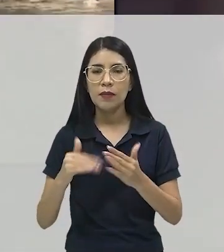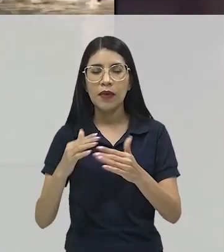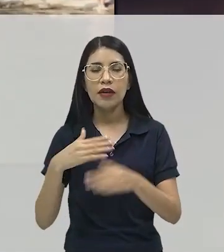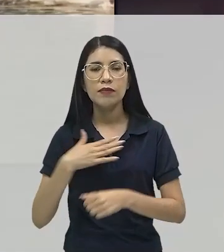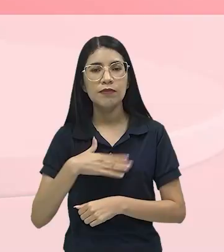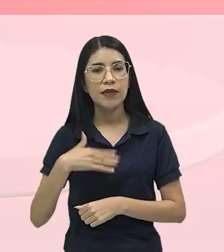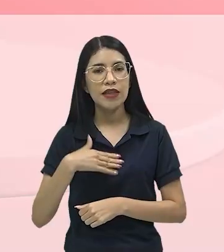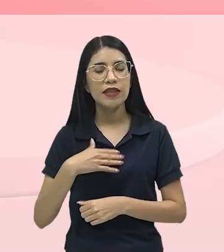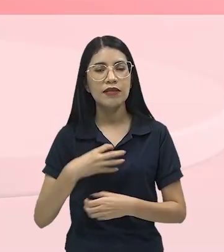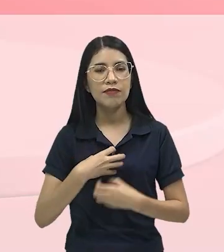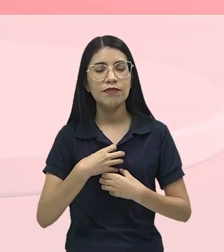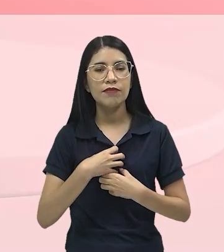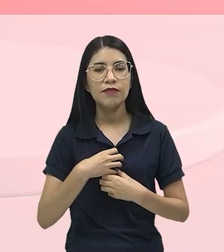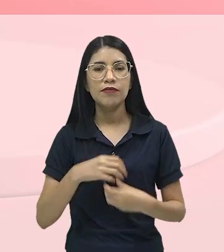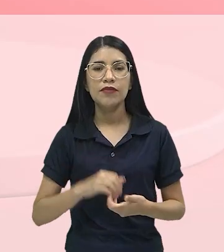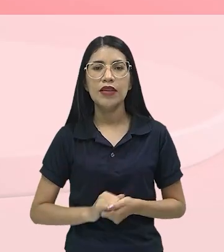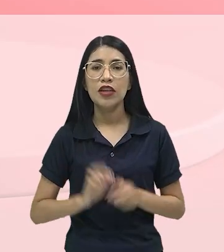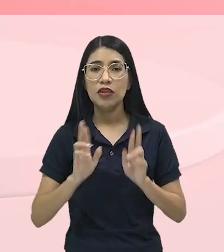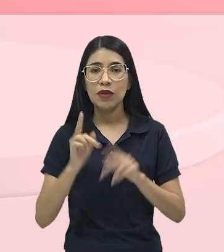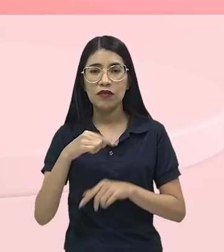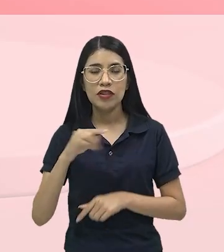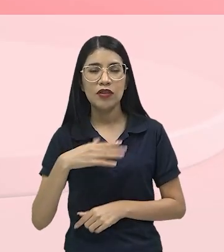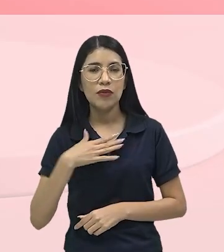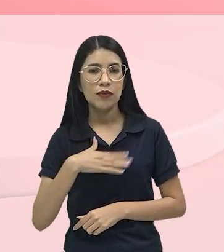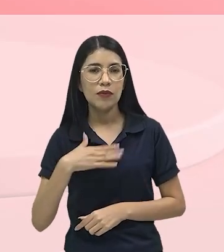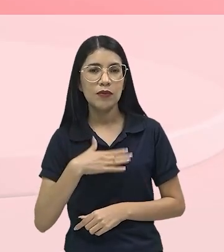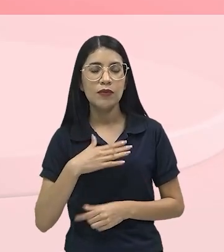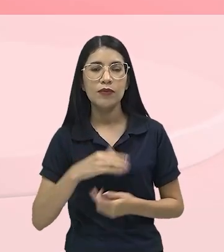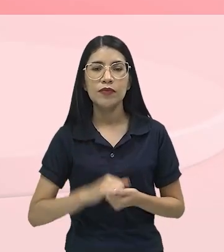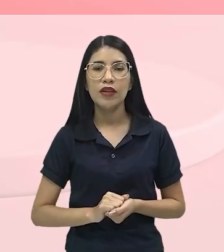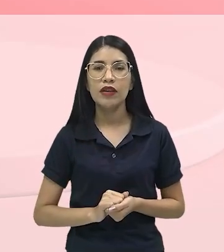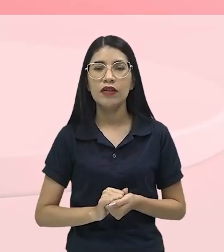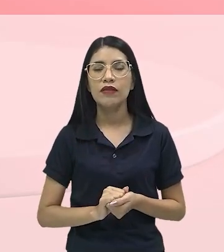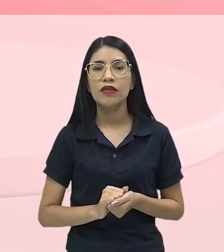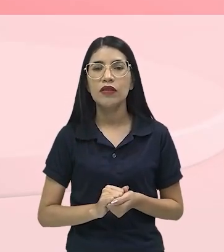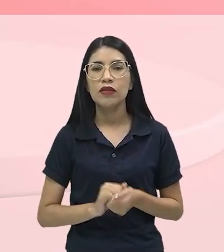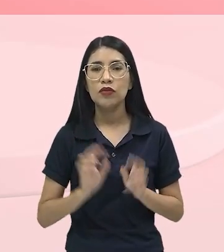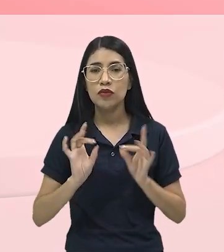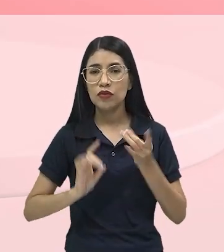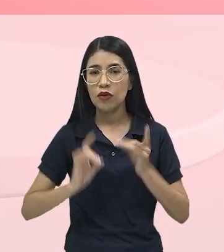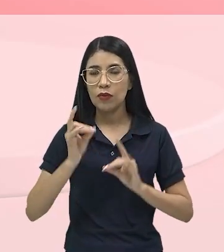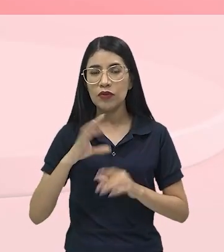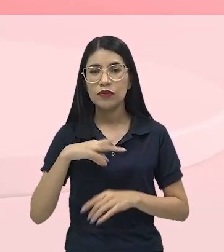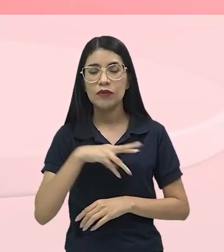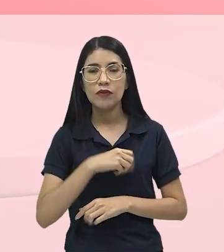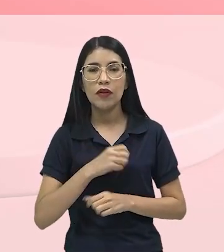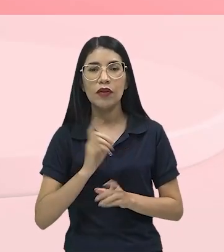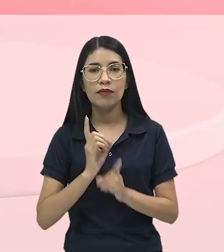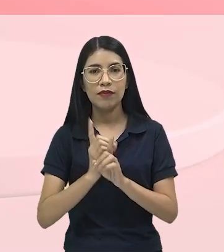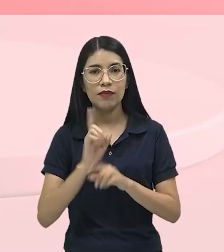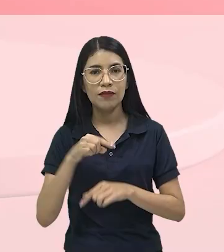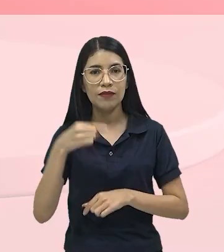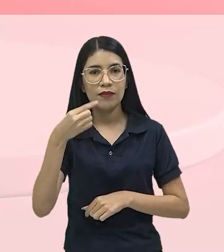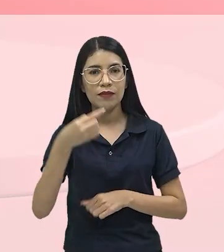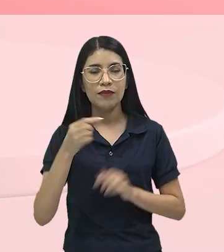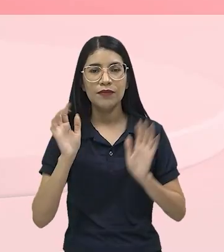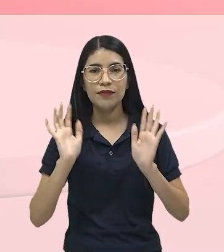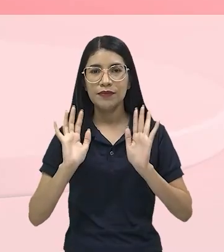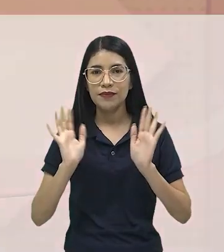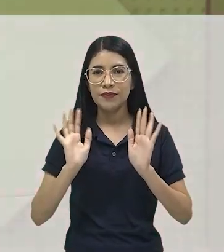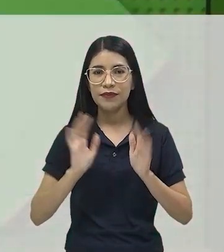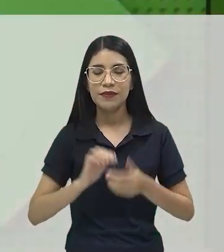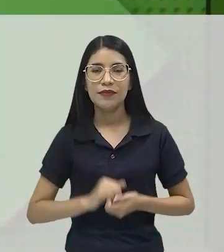e felicidade. Gente, espero que vocês tenham gostado, né, dos nossos hormônios do amor. Até uma próxima oportunidade. Tchau,